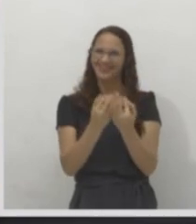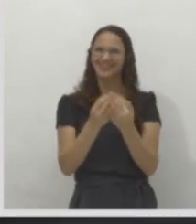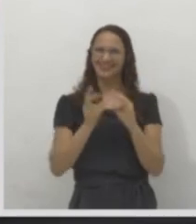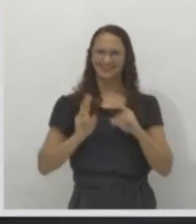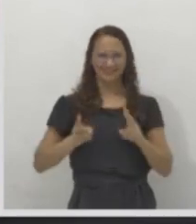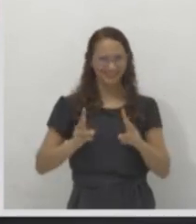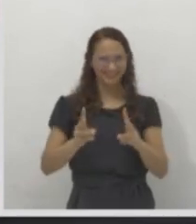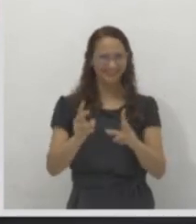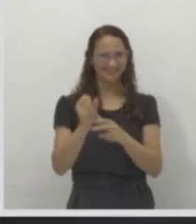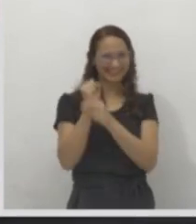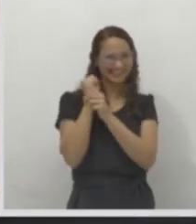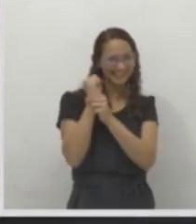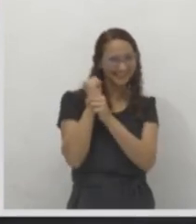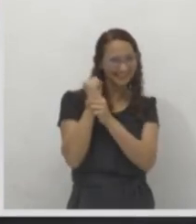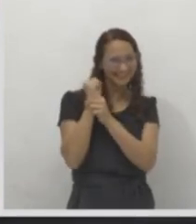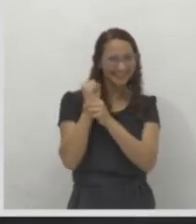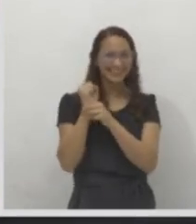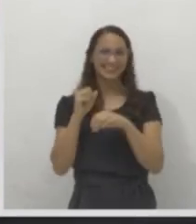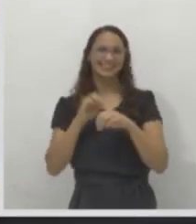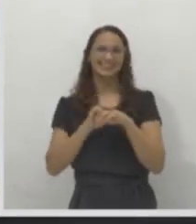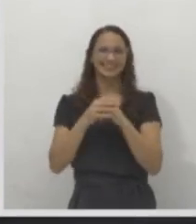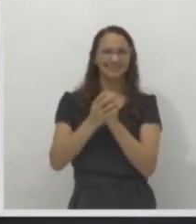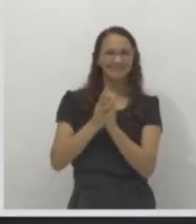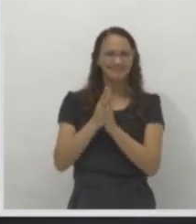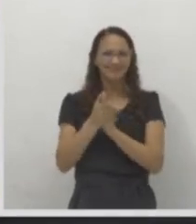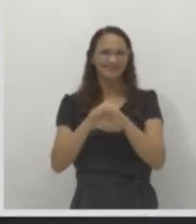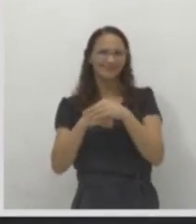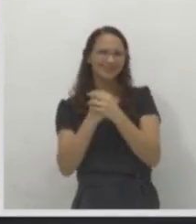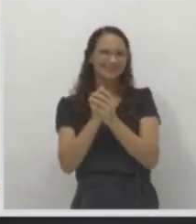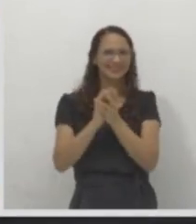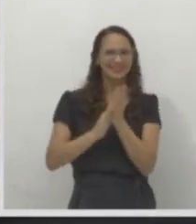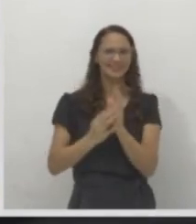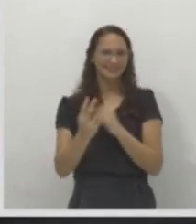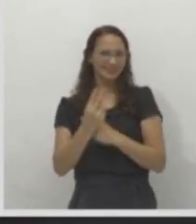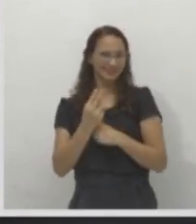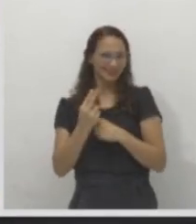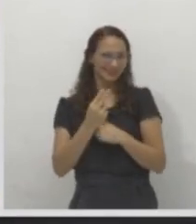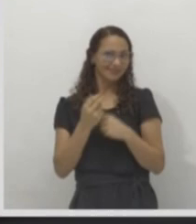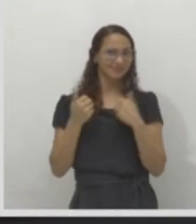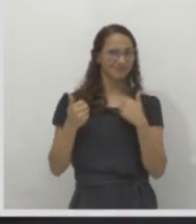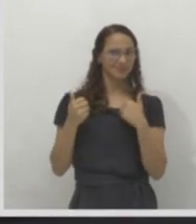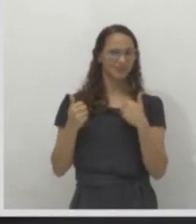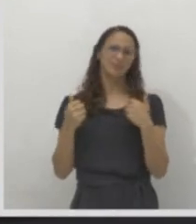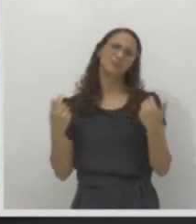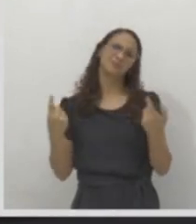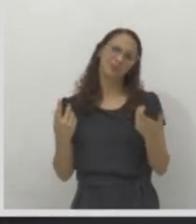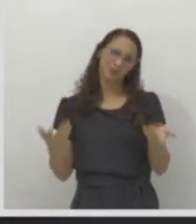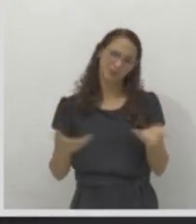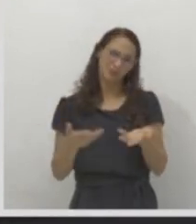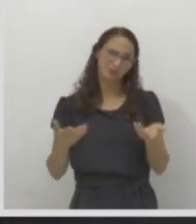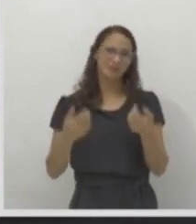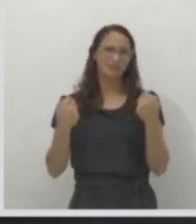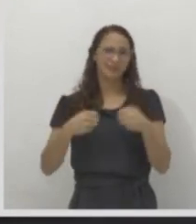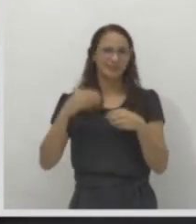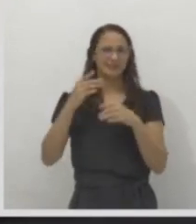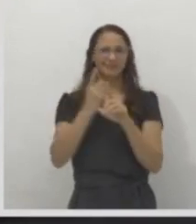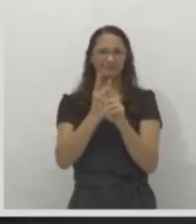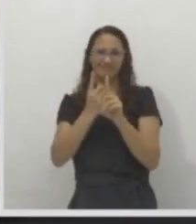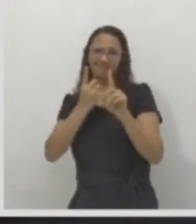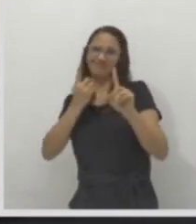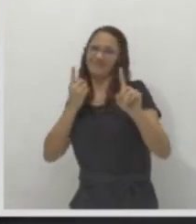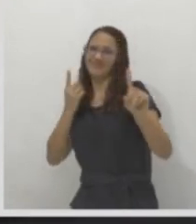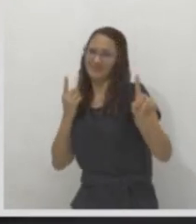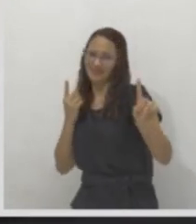sua higienização, porque nós precisamos ficar, por enquanto, um pouquinho afastados. E nós estamos aqui do outro lado